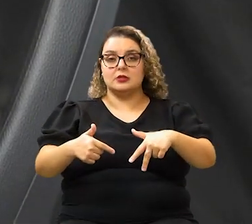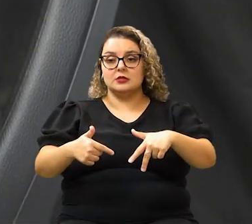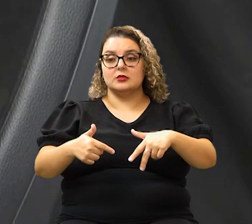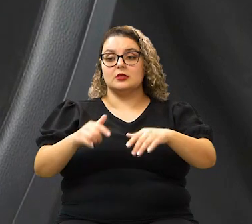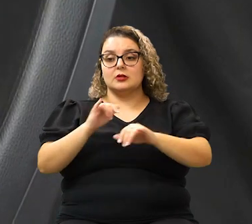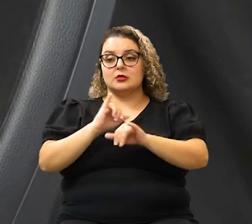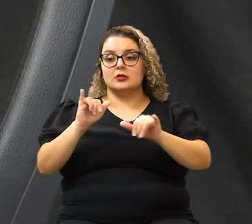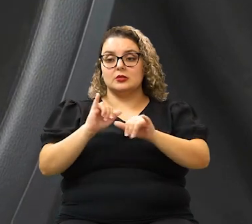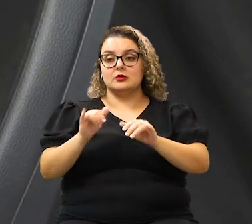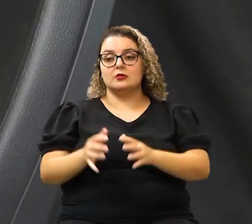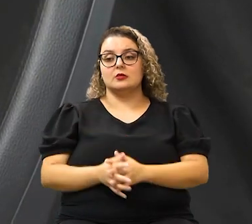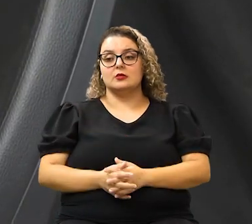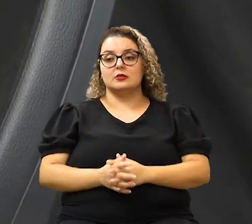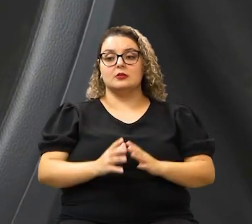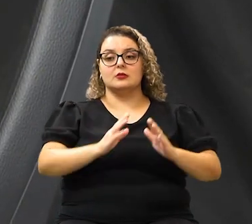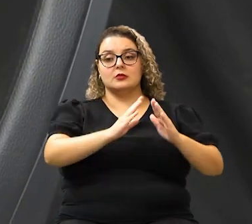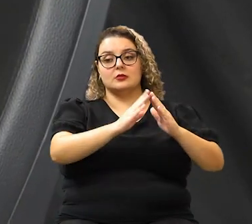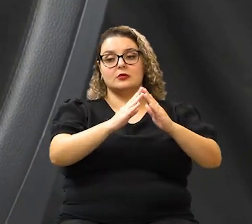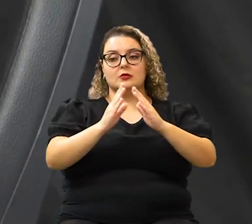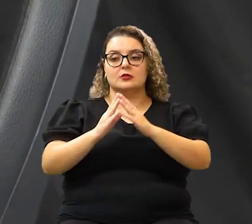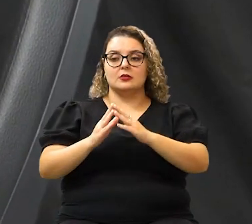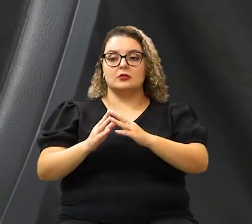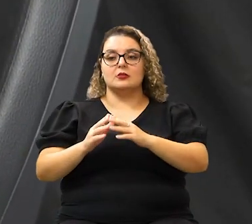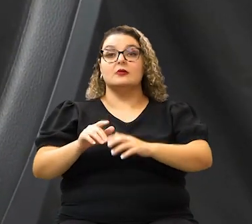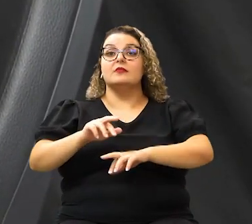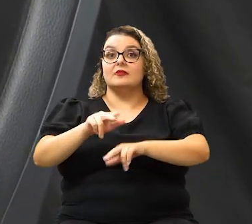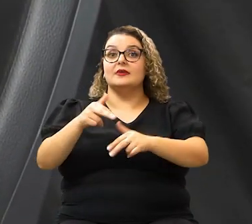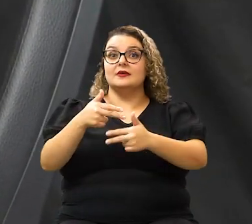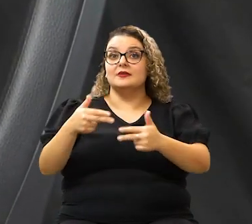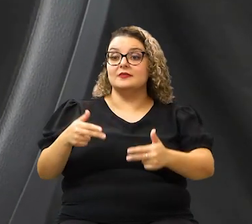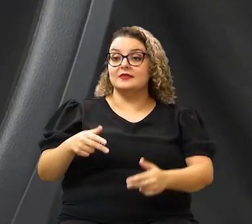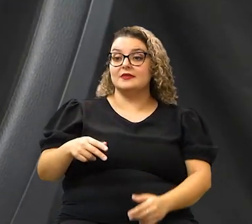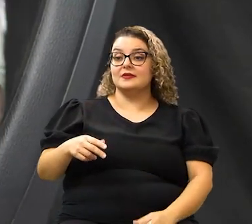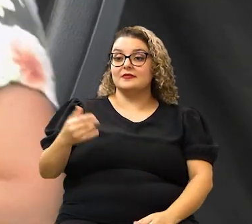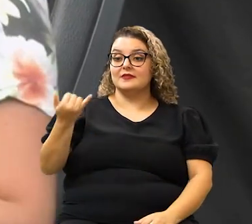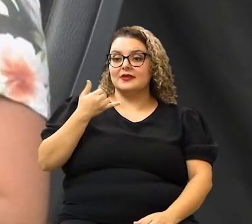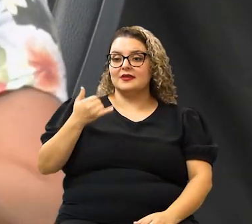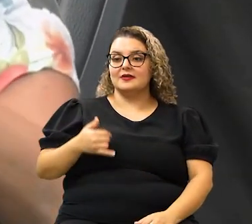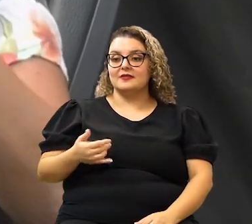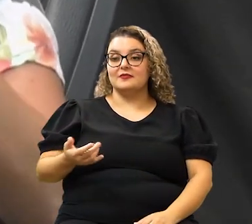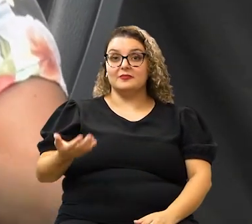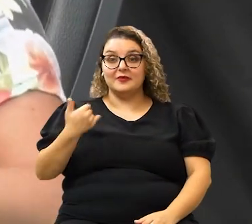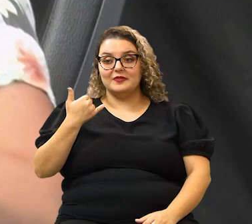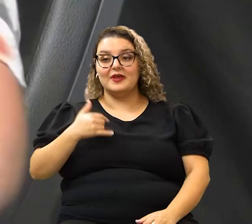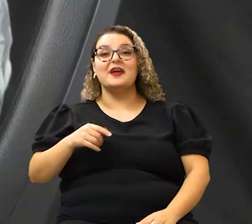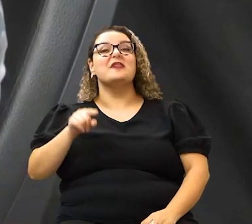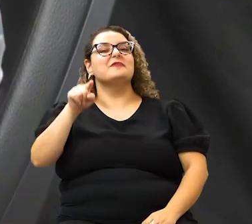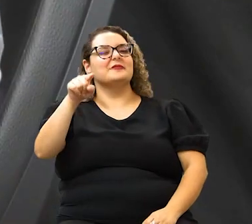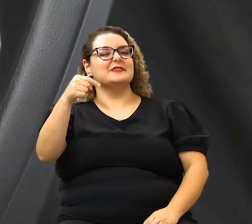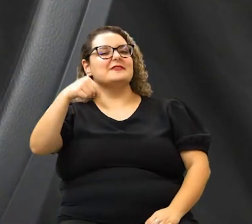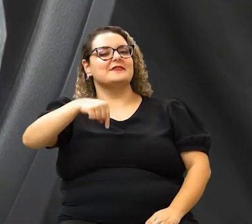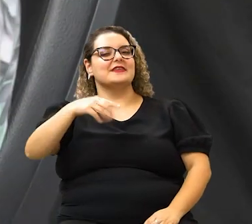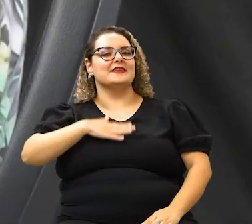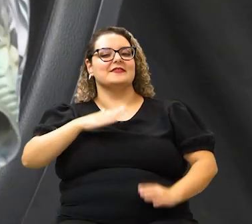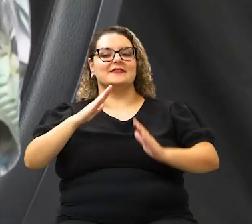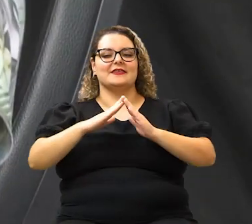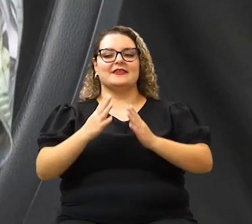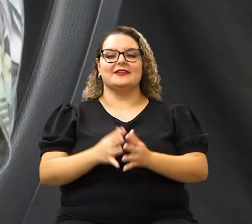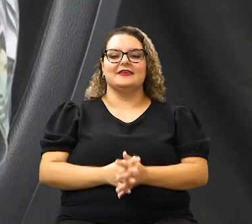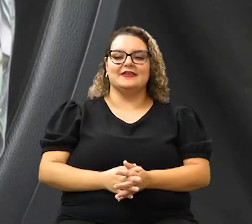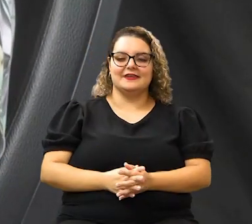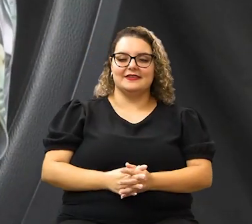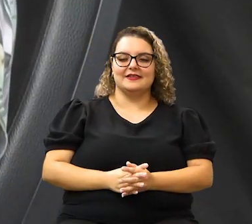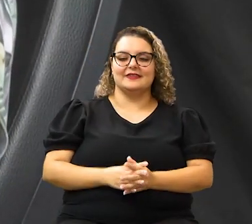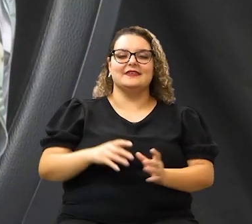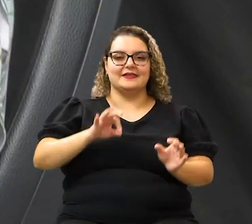casa. Muita gente se lembra, muita gente fala assim, ai, você bateu aqui na minha casa. Muita gente que tá acompanhando deve lembrar disso.